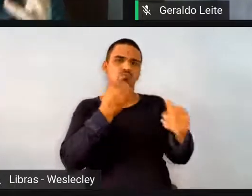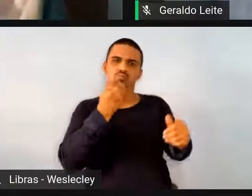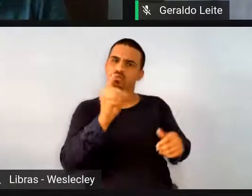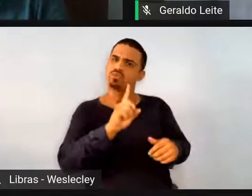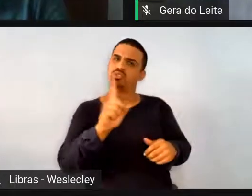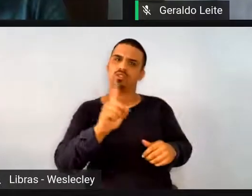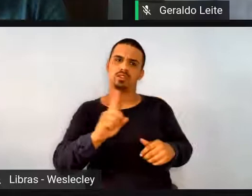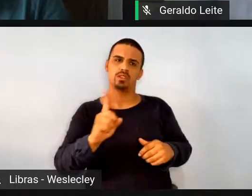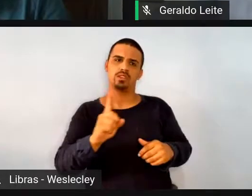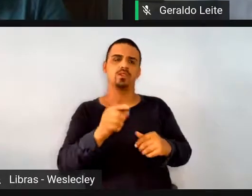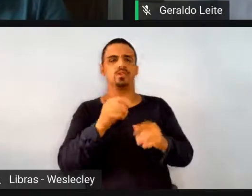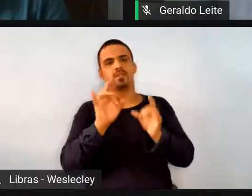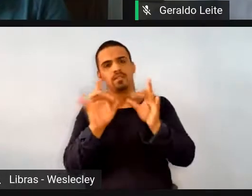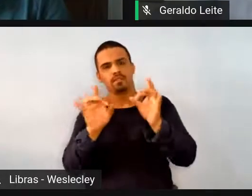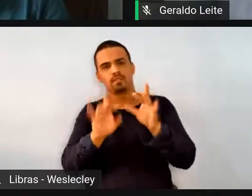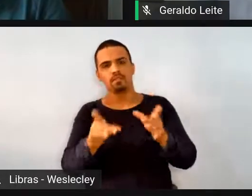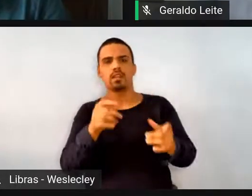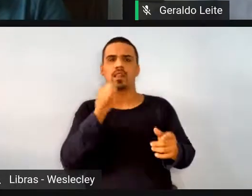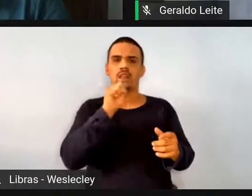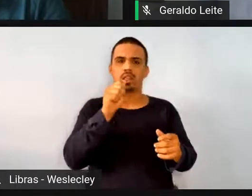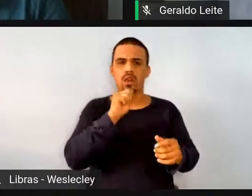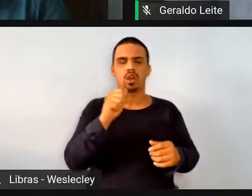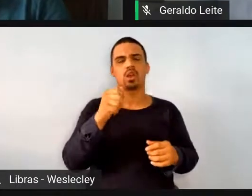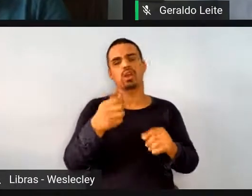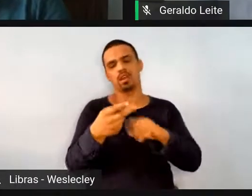digamos, tráfico de droga, milícias, etc.